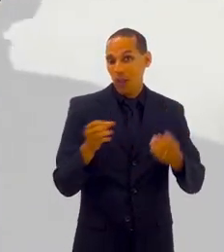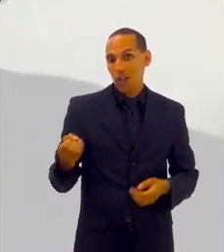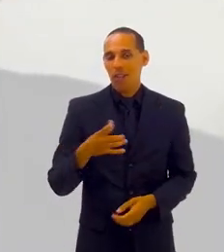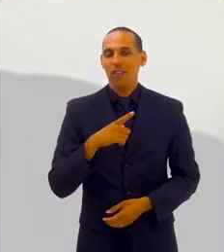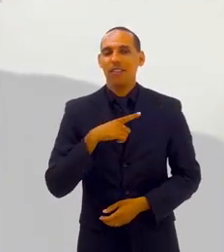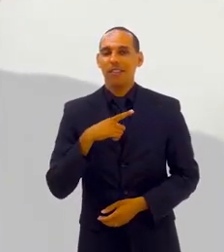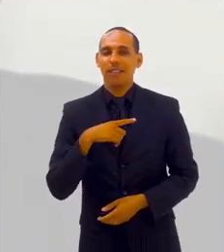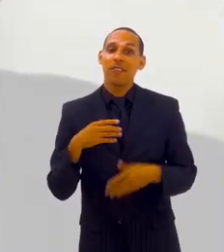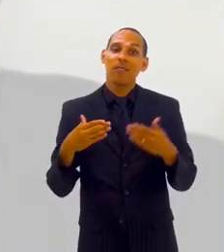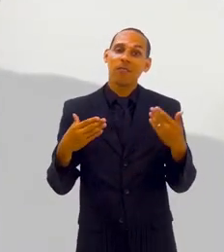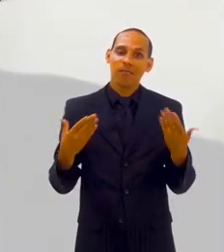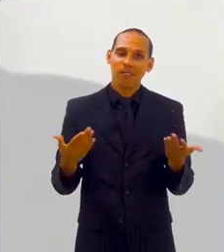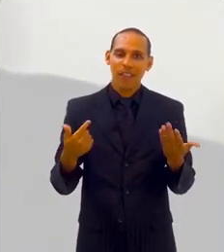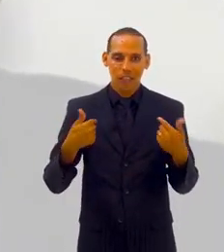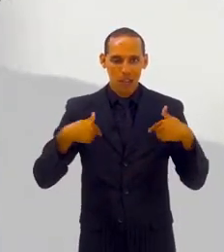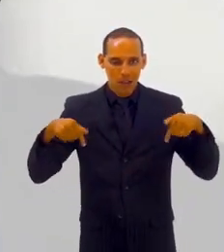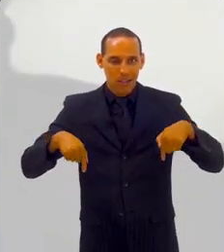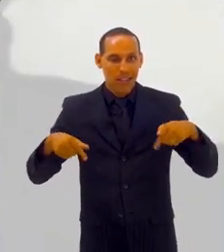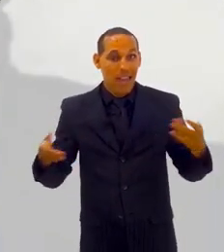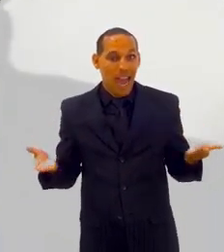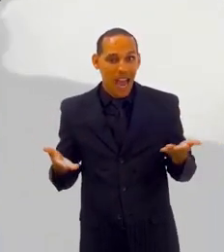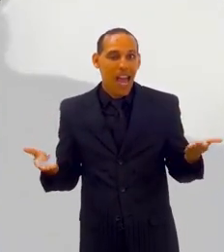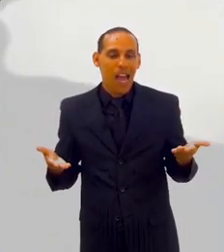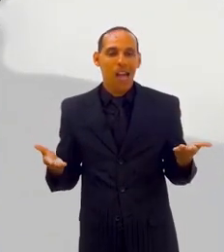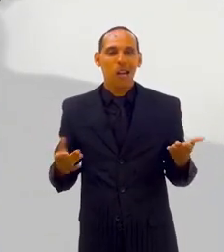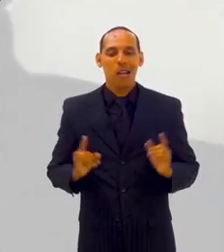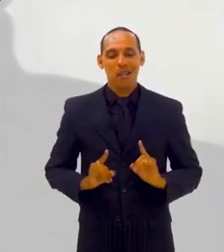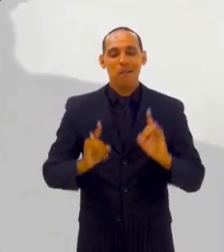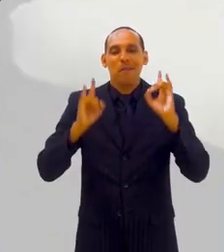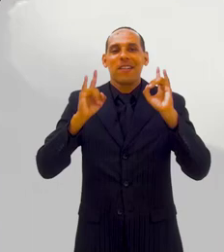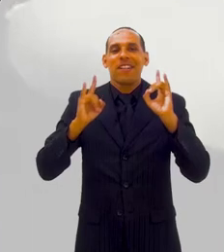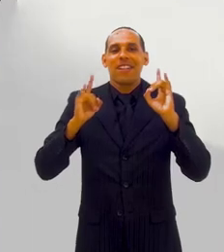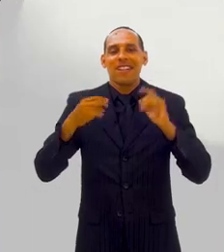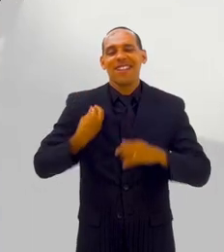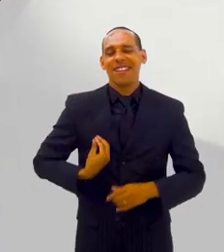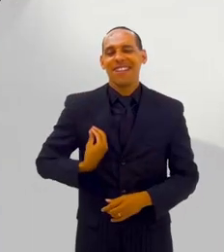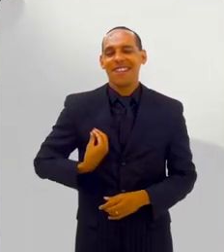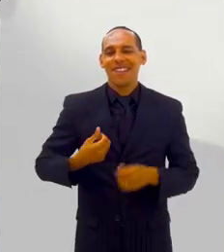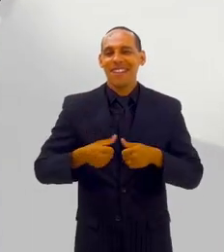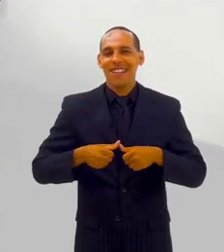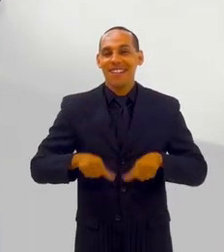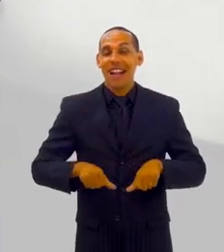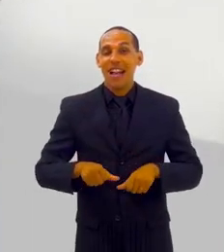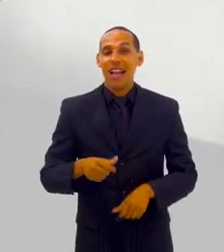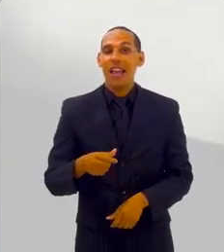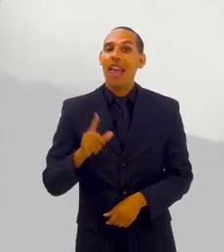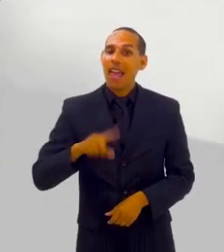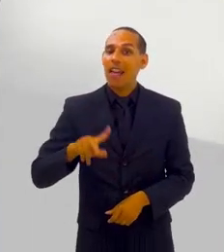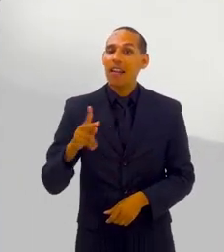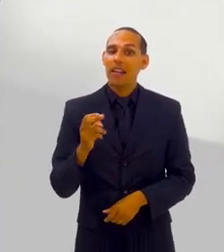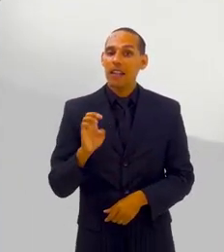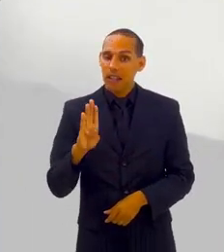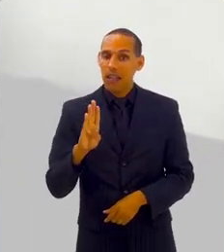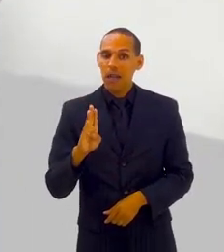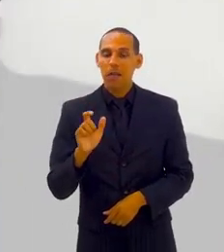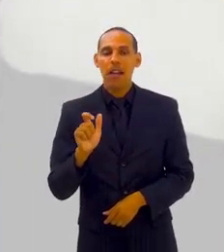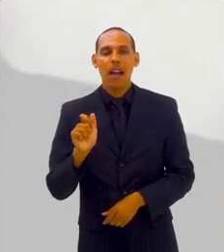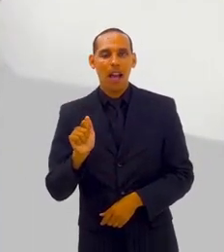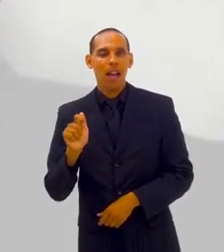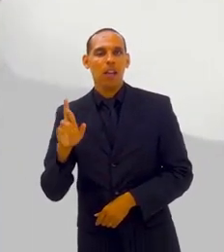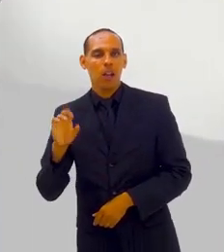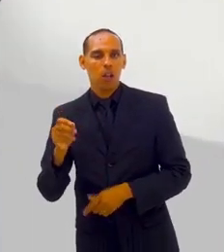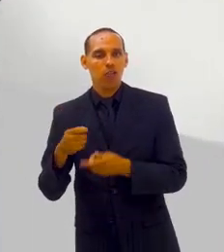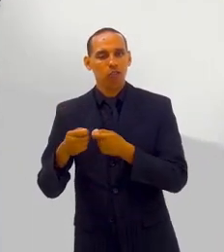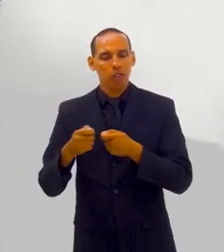essa esse onde eu tô aqui agora o nosso prédio vai se transformar num grande Hub de